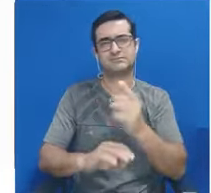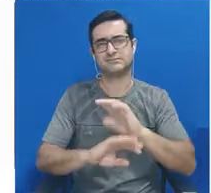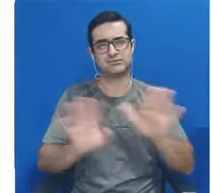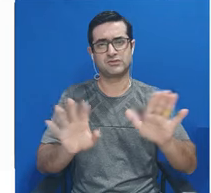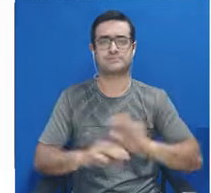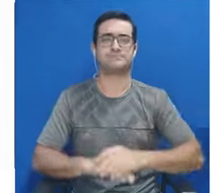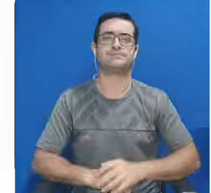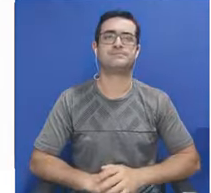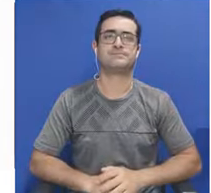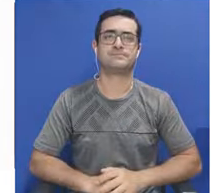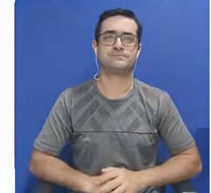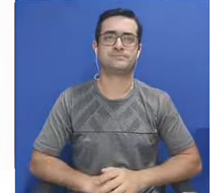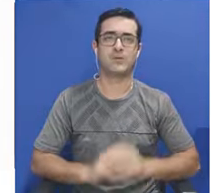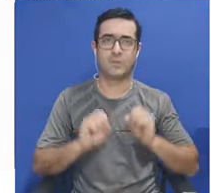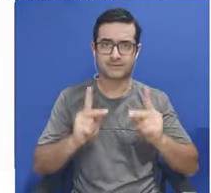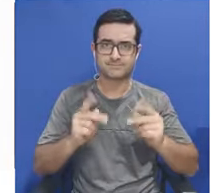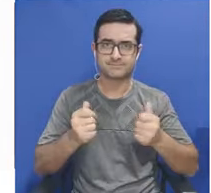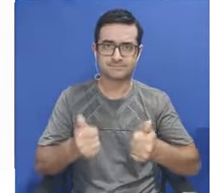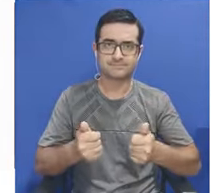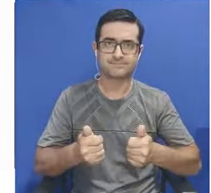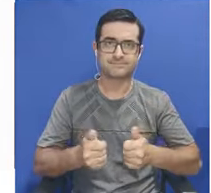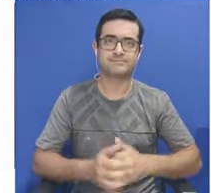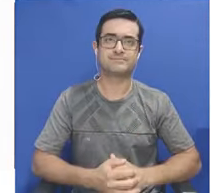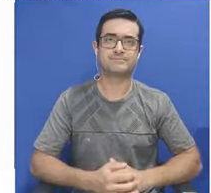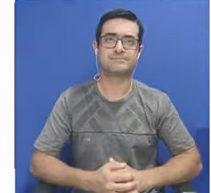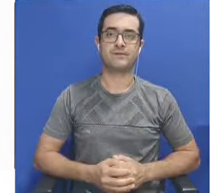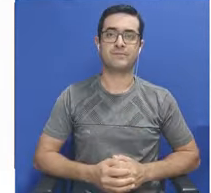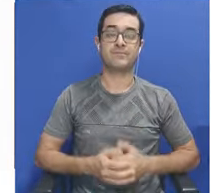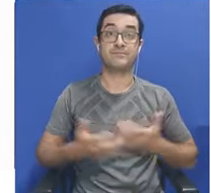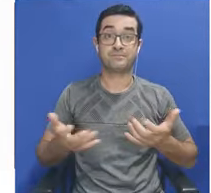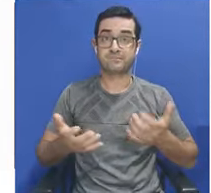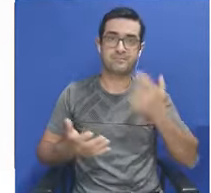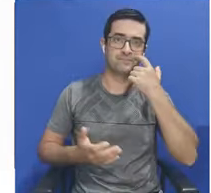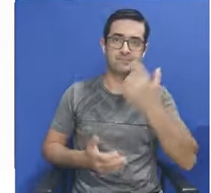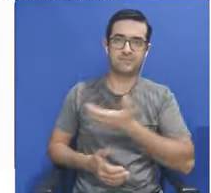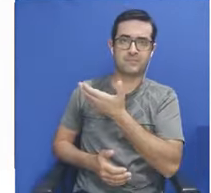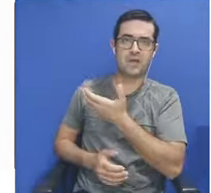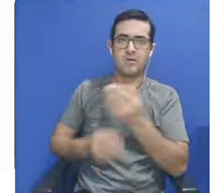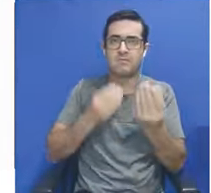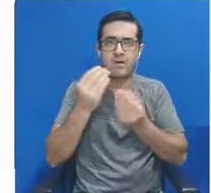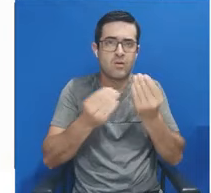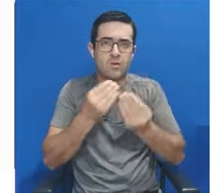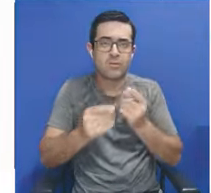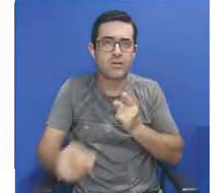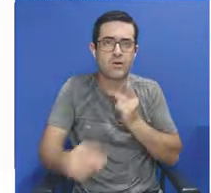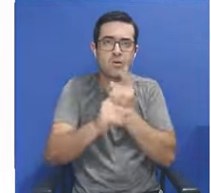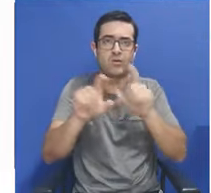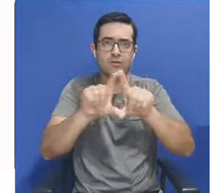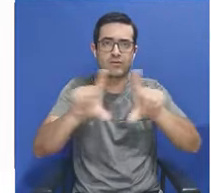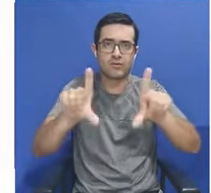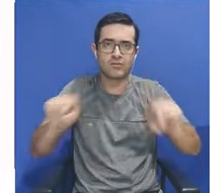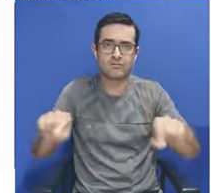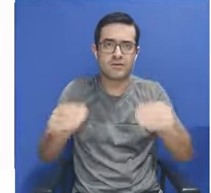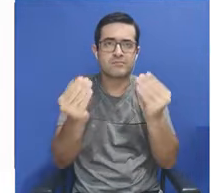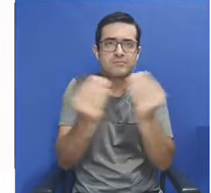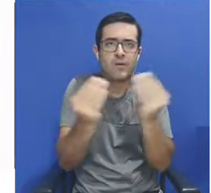dando sequência, como é que eu vou chegar na fórmula molecular da minha substância a partir da minha